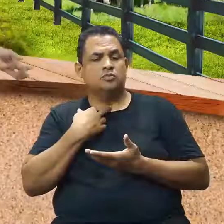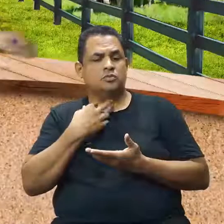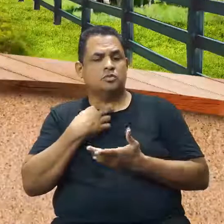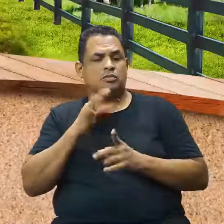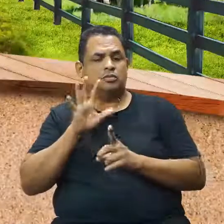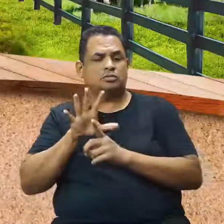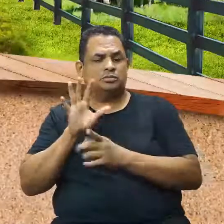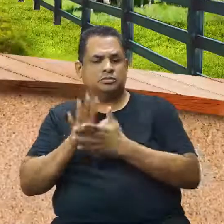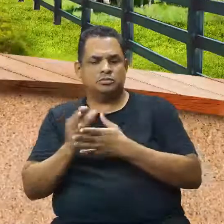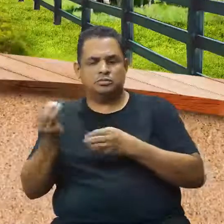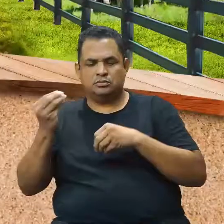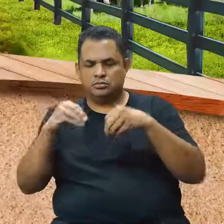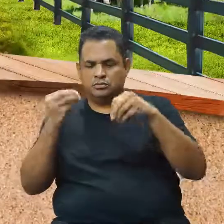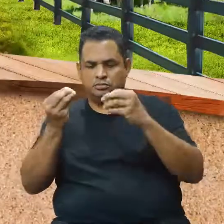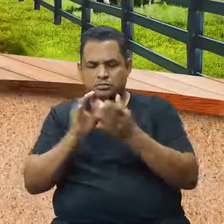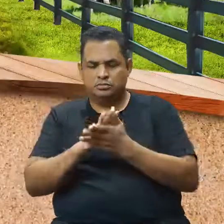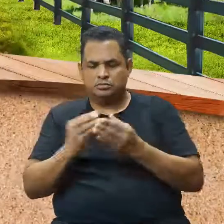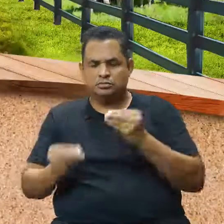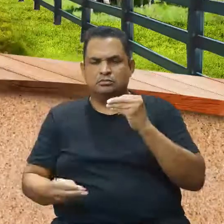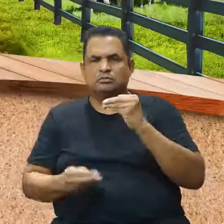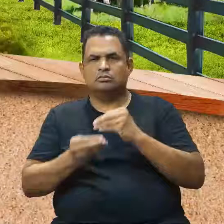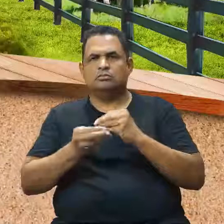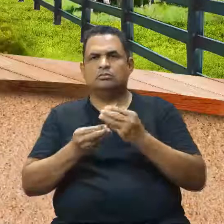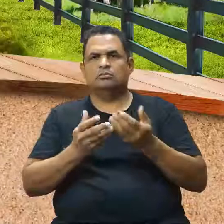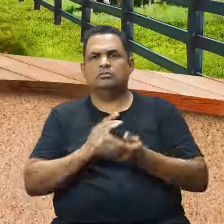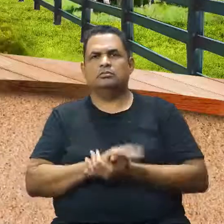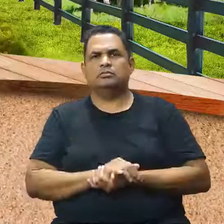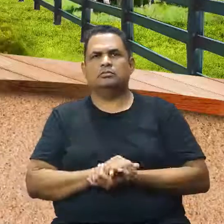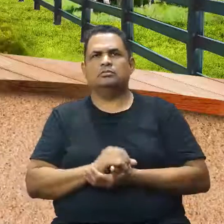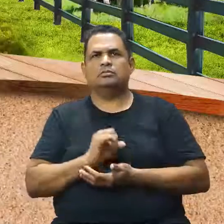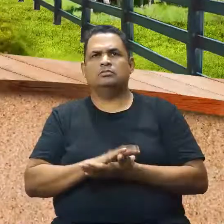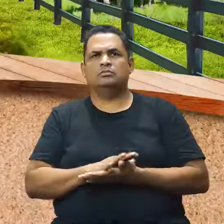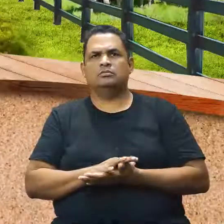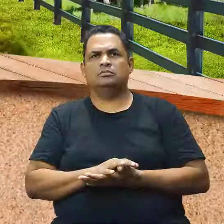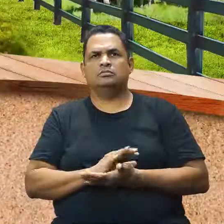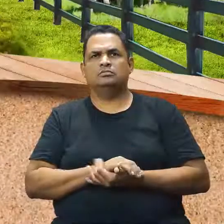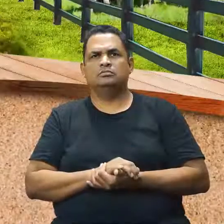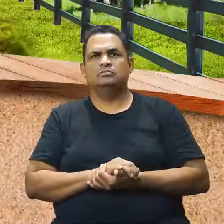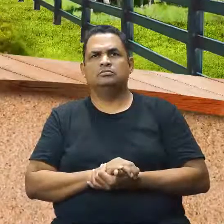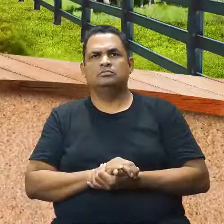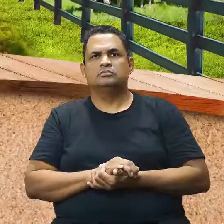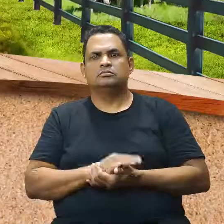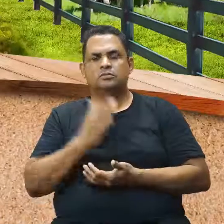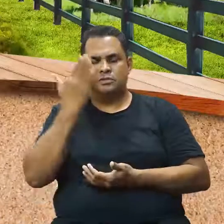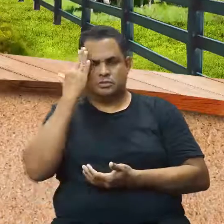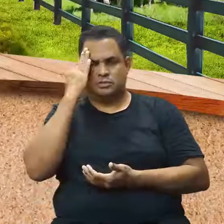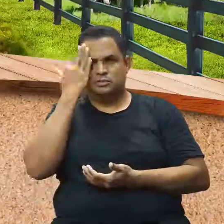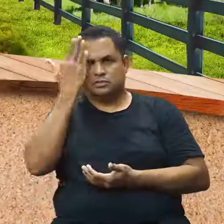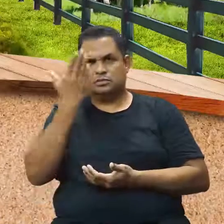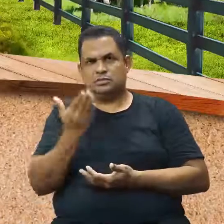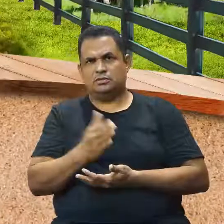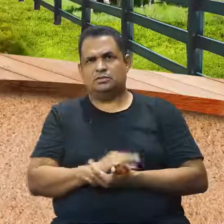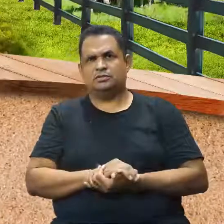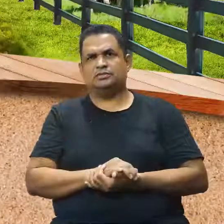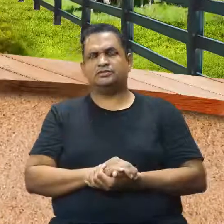nas cultivares que forem inseridas. Sabe, tá ficando claro? Olha só,